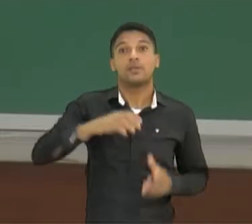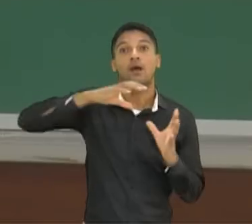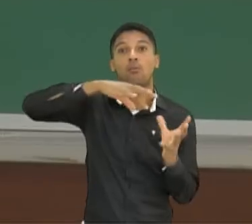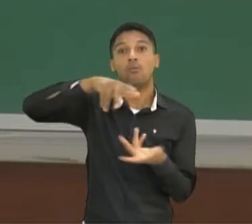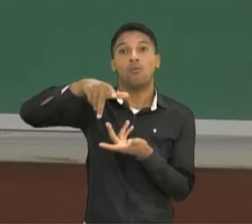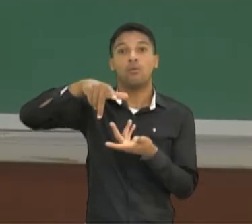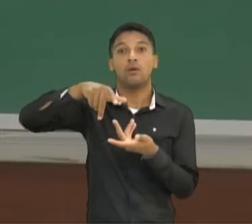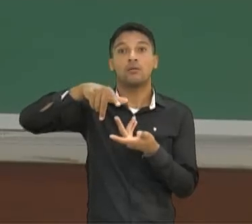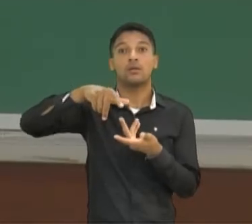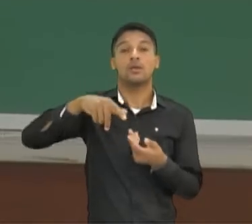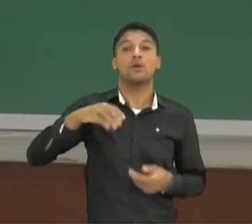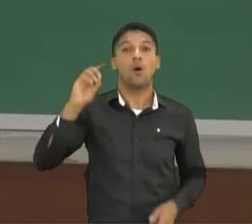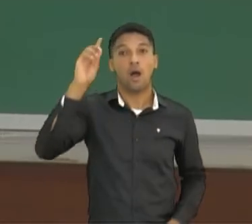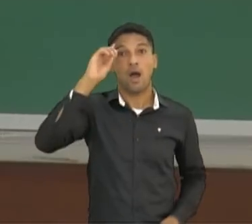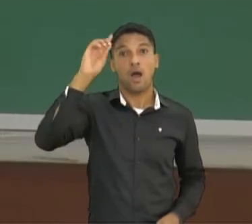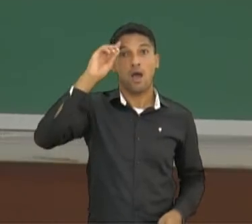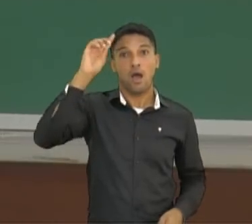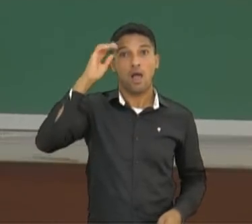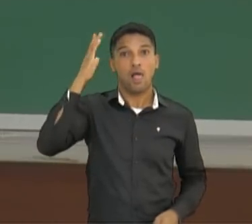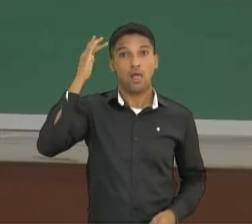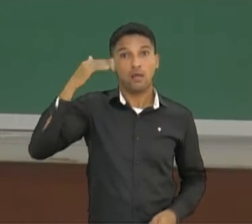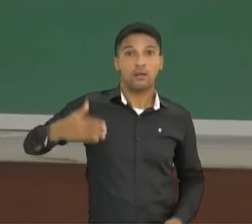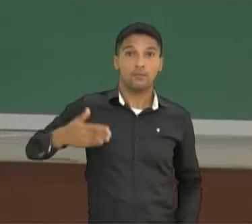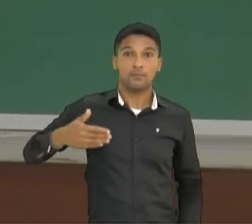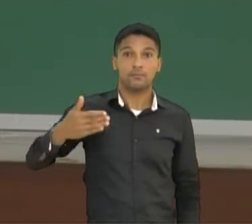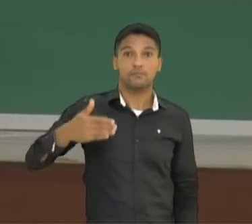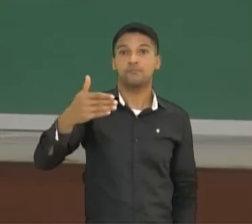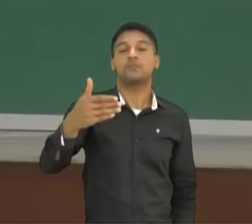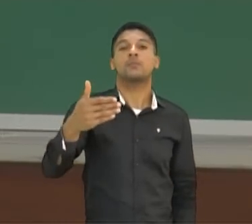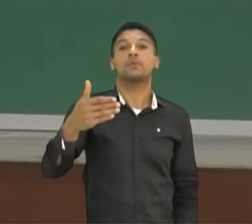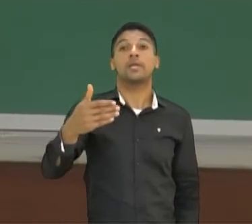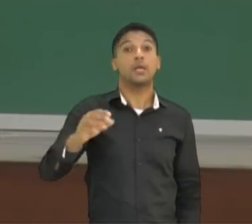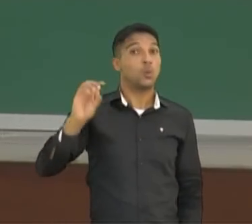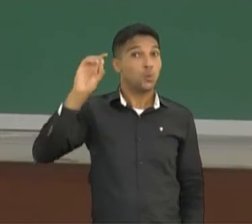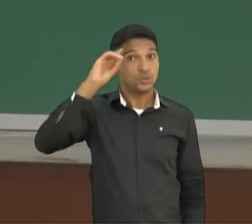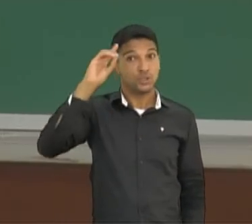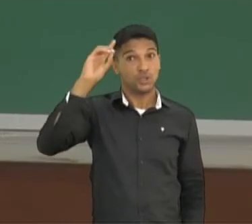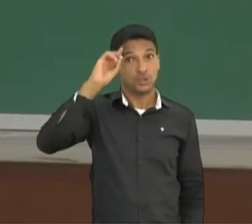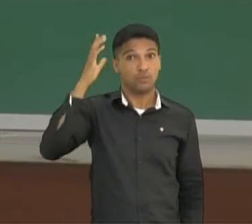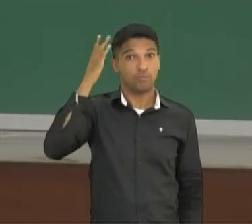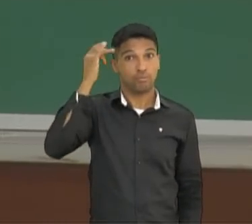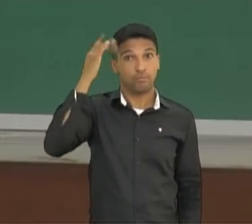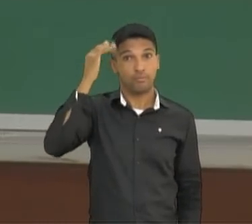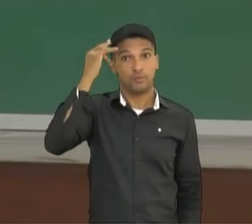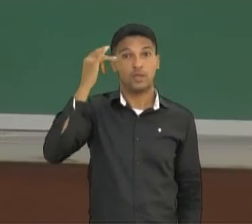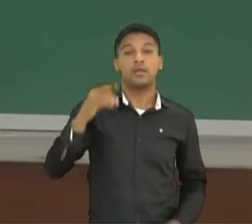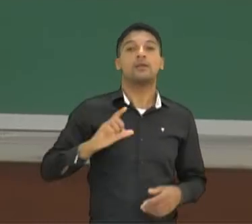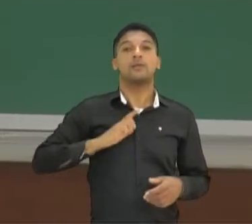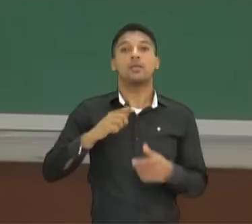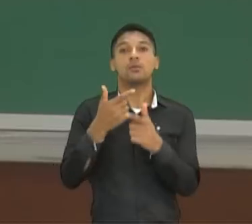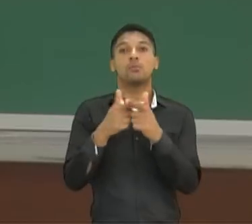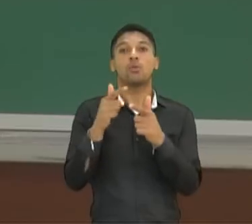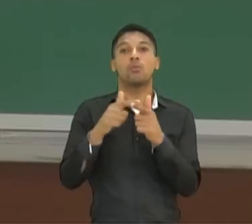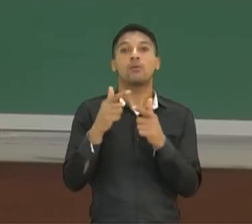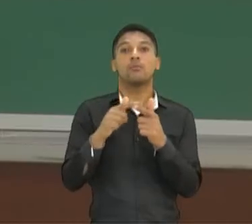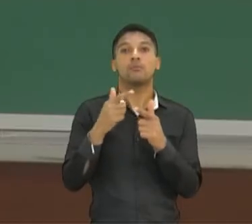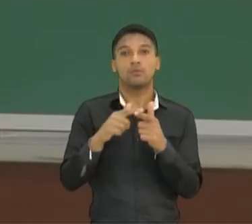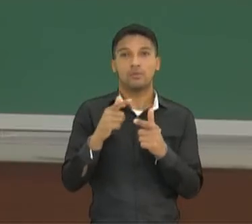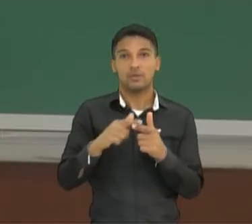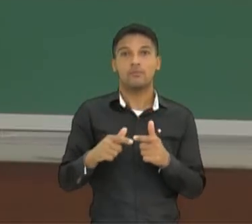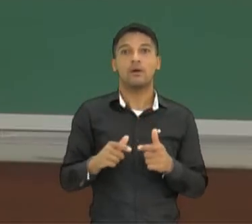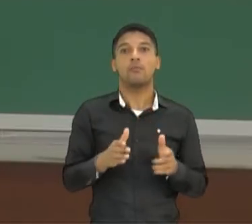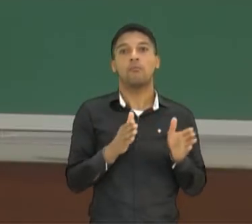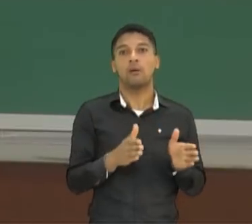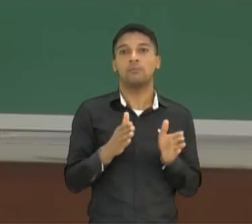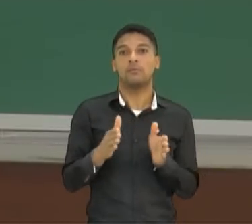nós pensamos para problemas práticos do dia a dia. Ele não requer uma análise profunda, ele